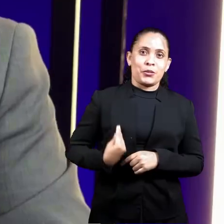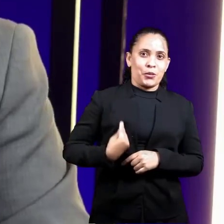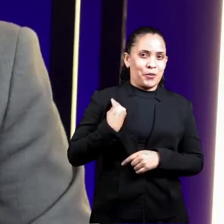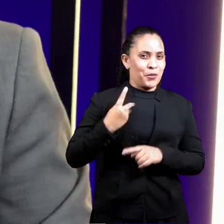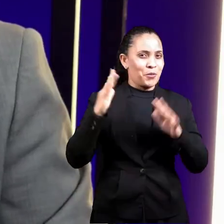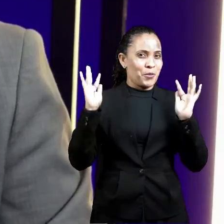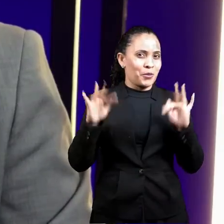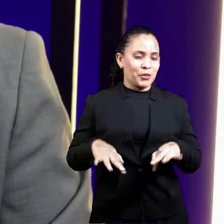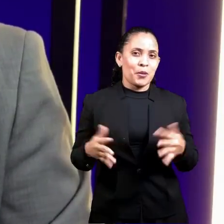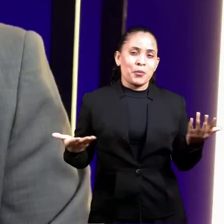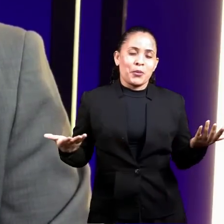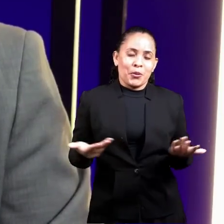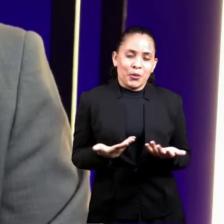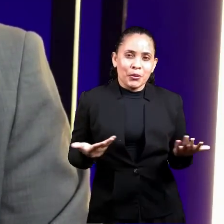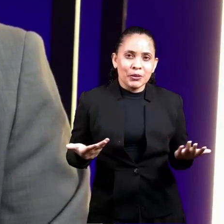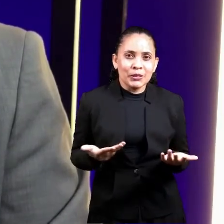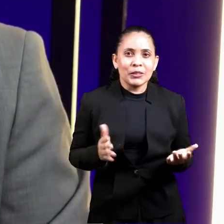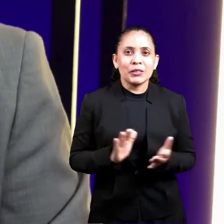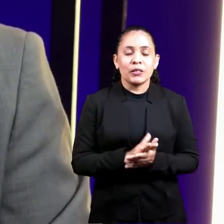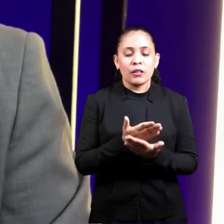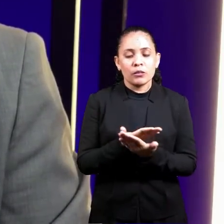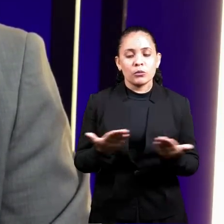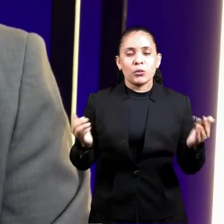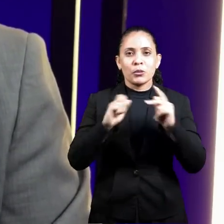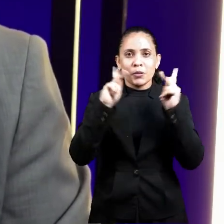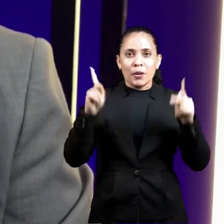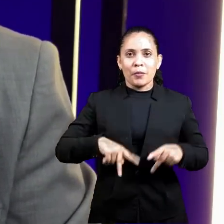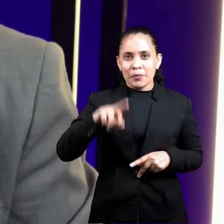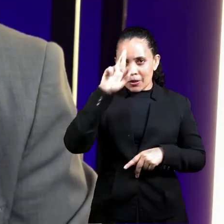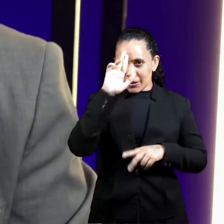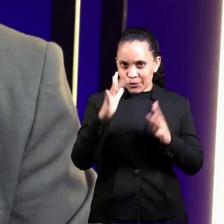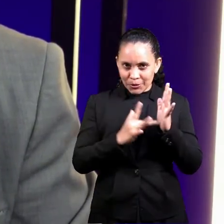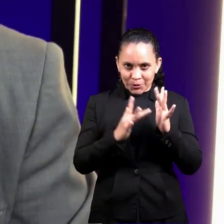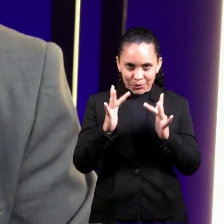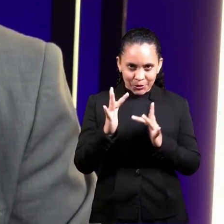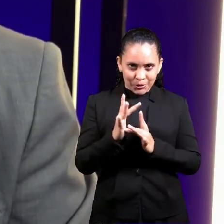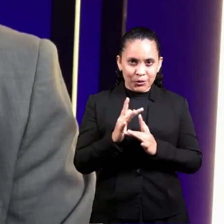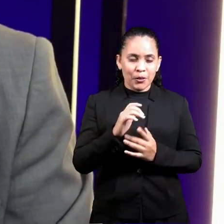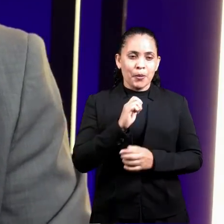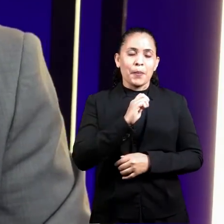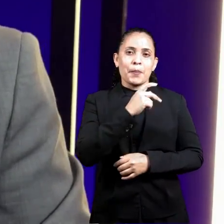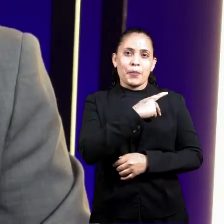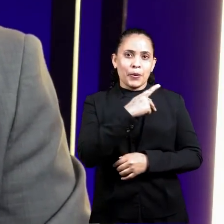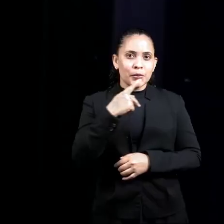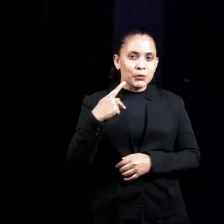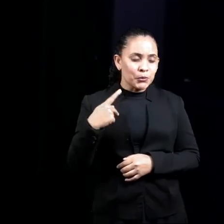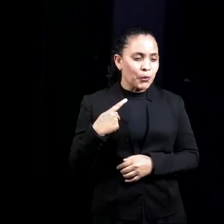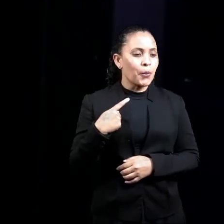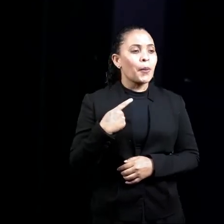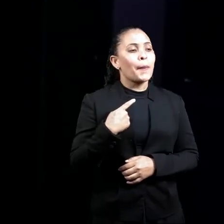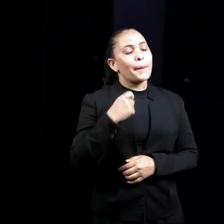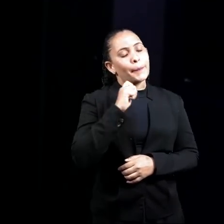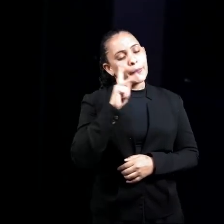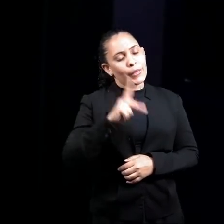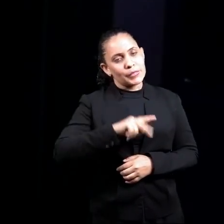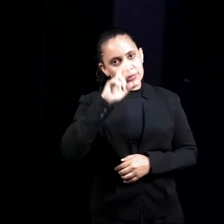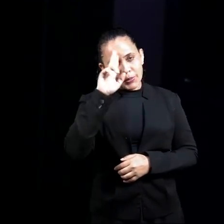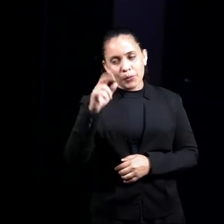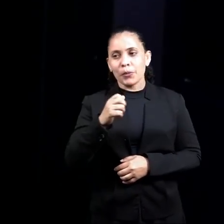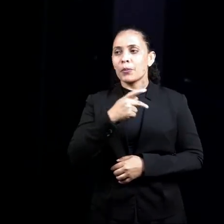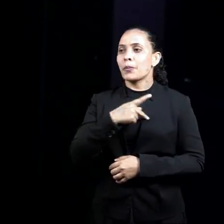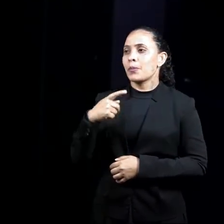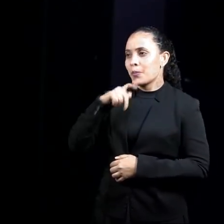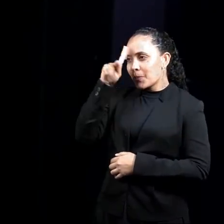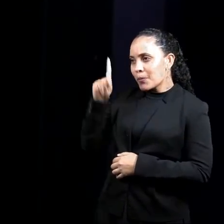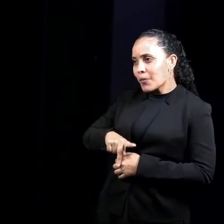aqui, queremos agradecer a sua presença, a todos, a paz do Senhor Jesus. Paz do Senhor, pastor Antônio. Pai do Senhor, pastor Alex.